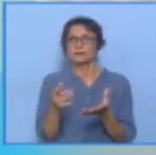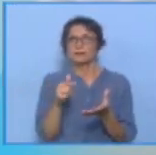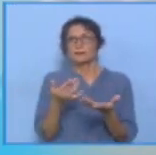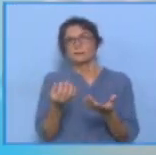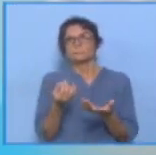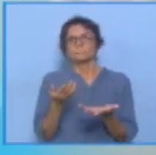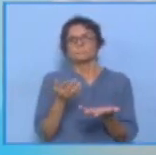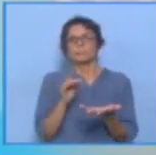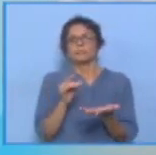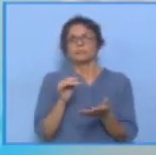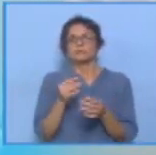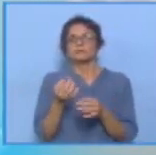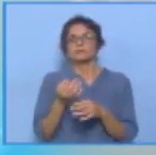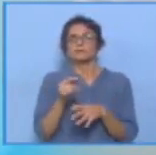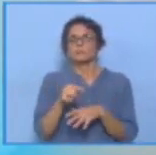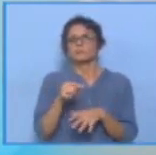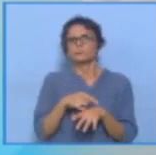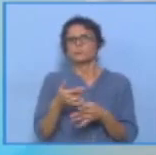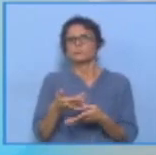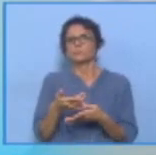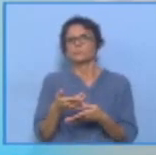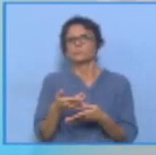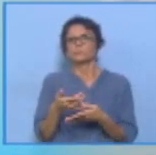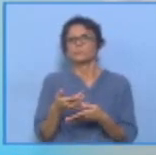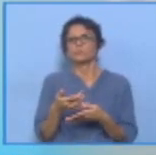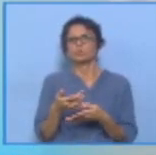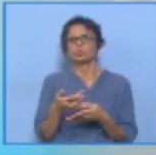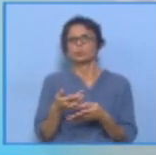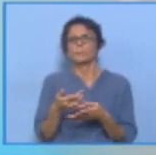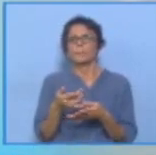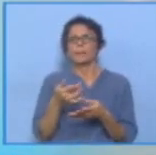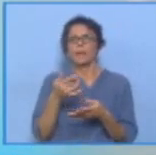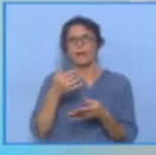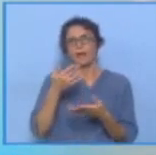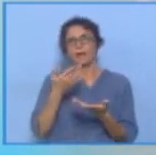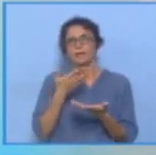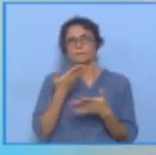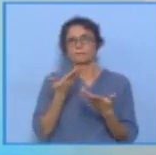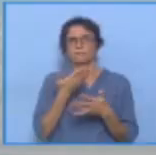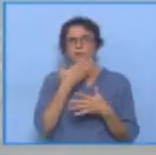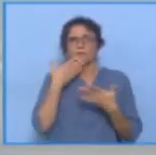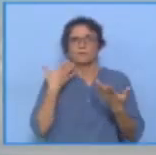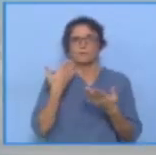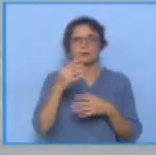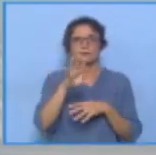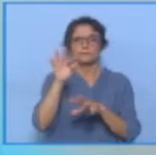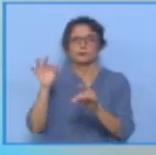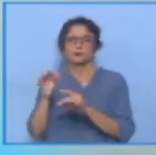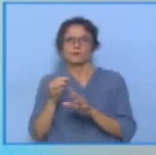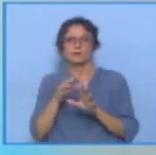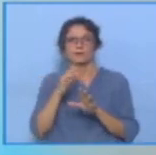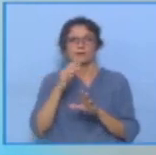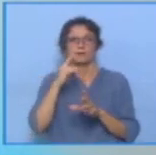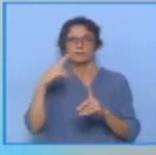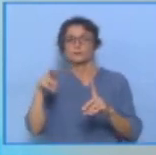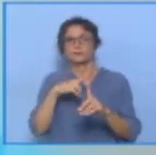fácil, quase em tom de brincadeira, está a ser mais fácil do que tirar... Demograficamente vai-se resolvendo, não é? Sim, a questão, por exemplo, é que ainda há uma presença